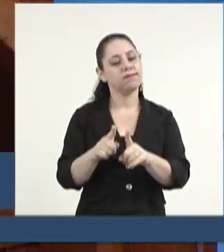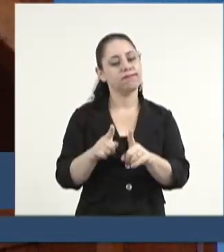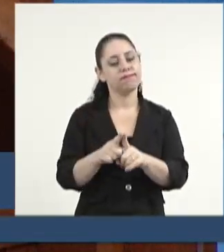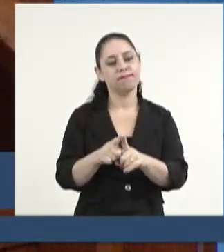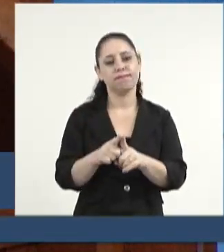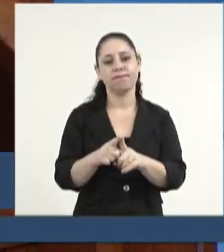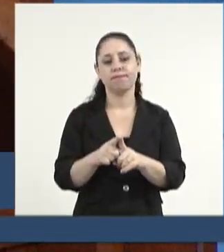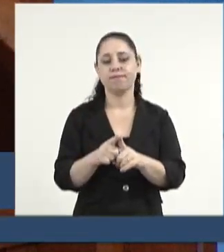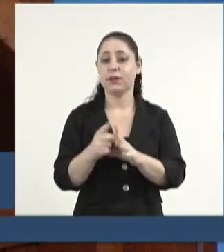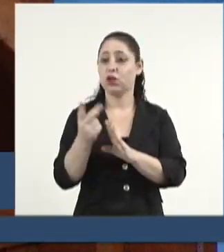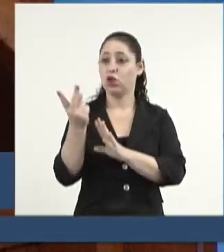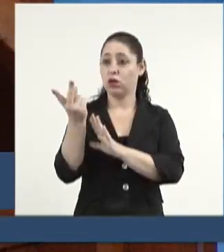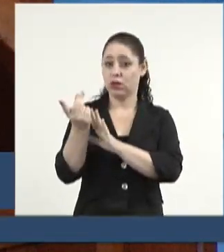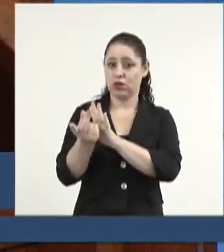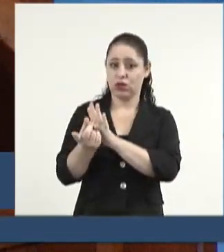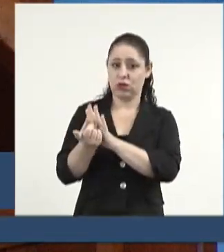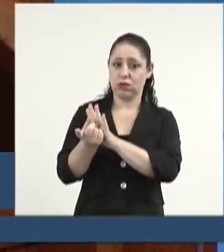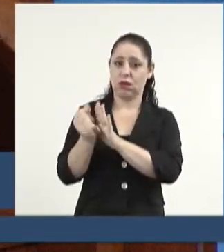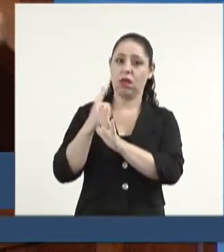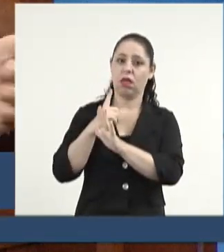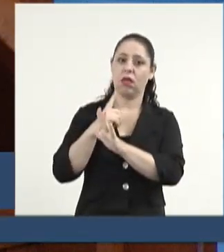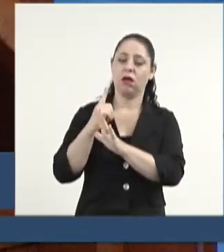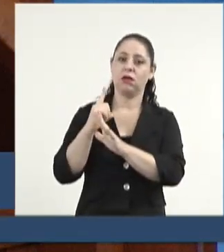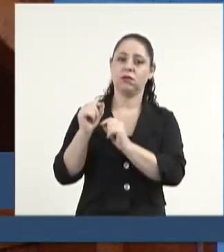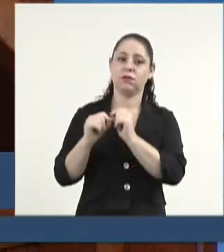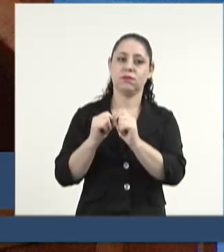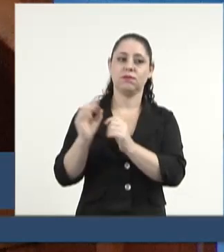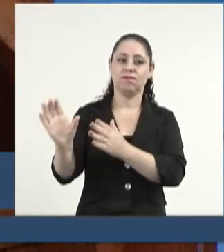obviamente, os recursos que serão